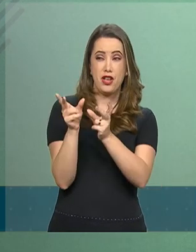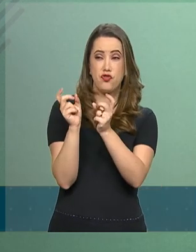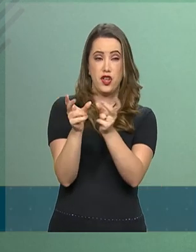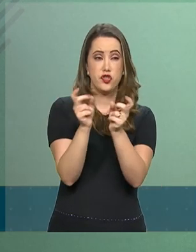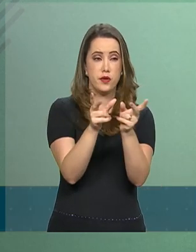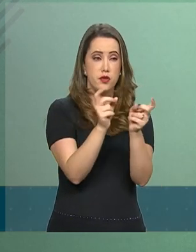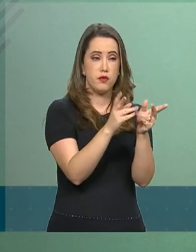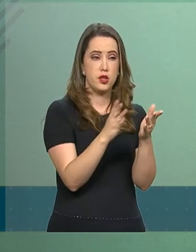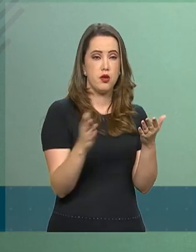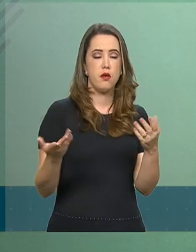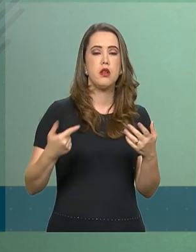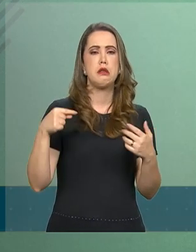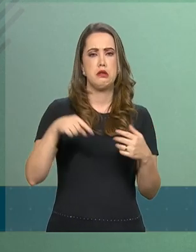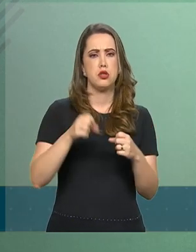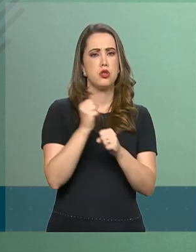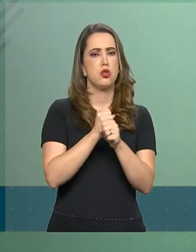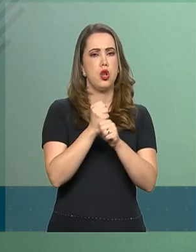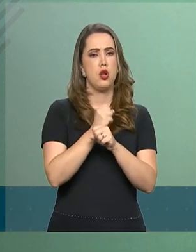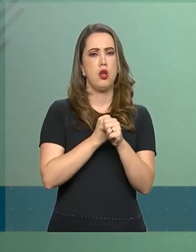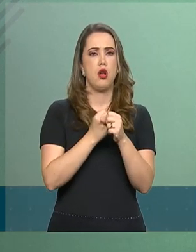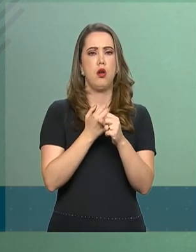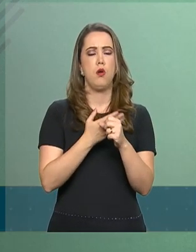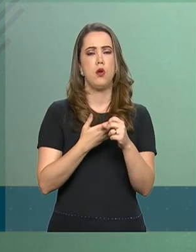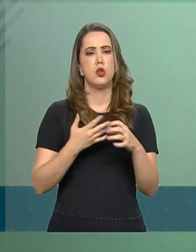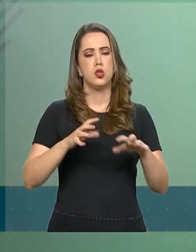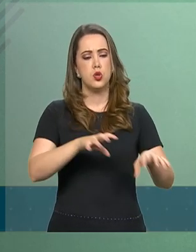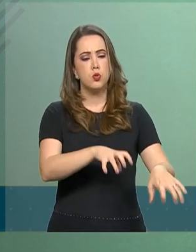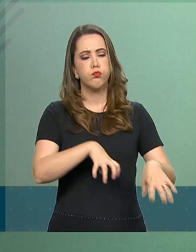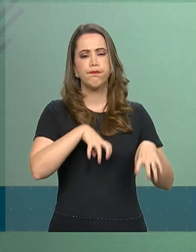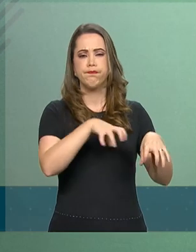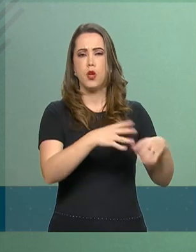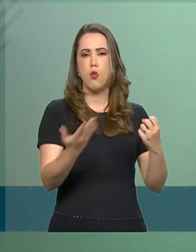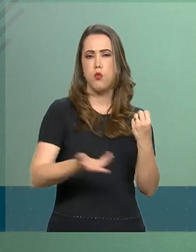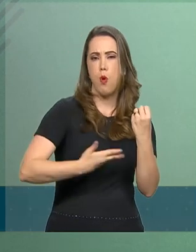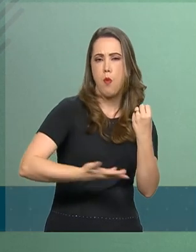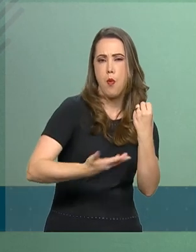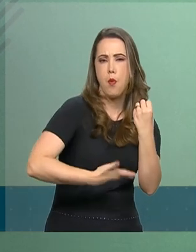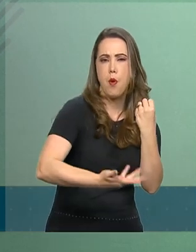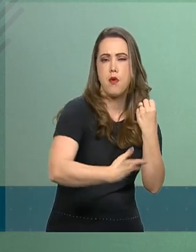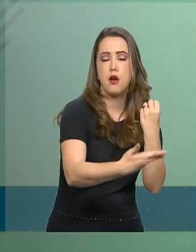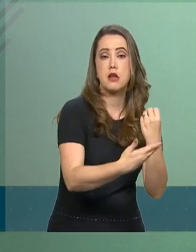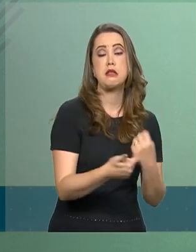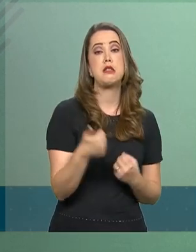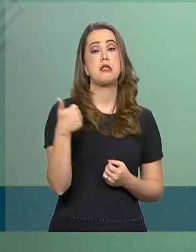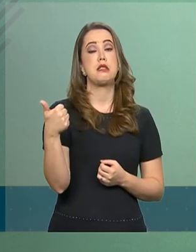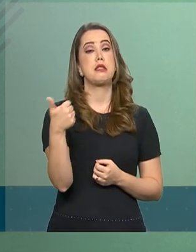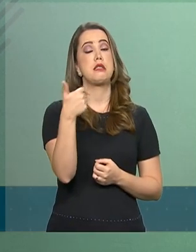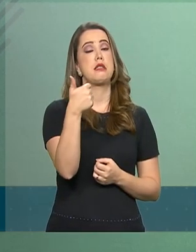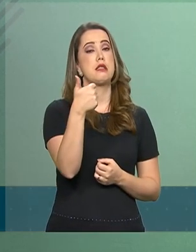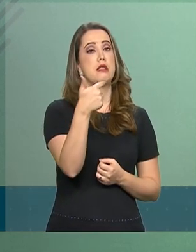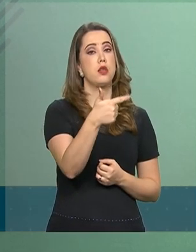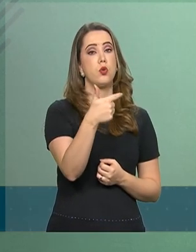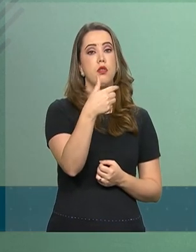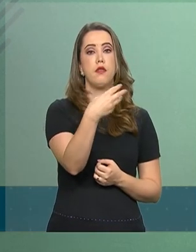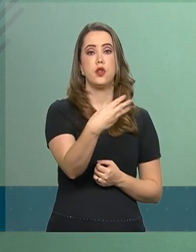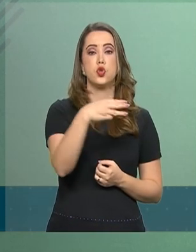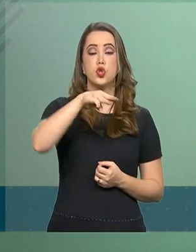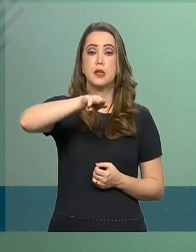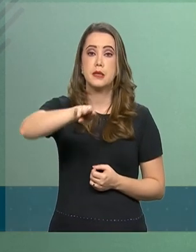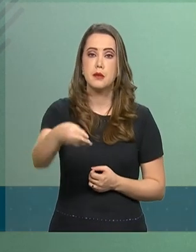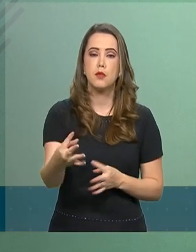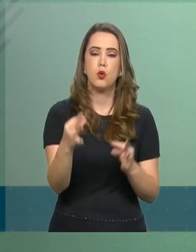cerca de 123 milhões de toneladas na temporada 2017 9